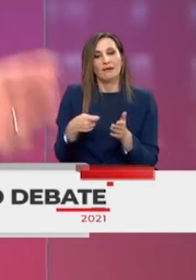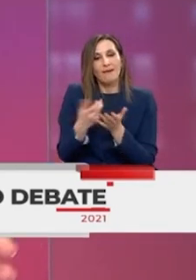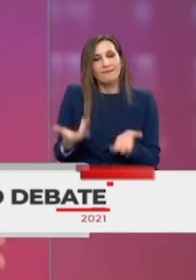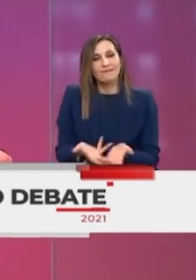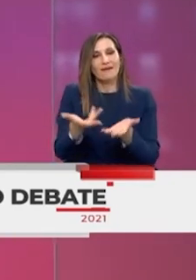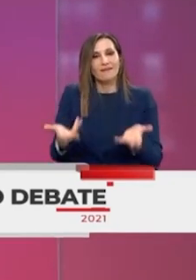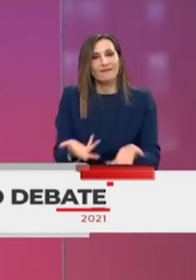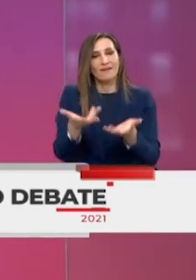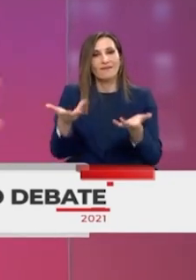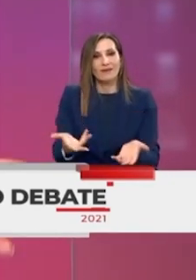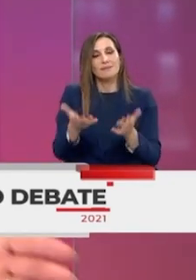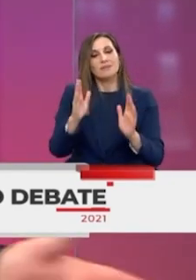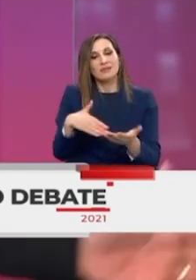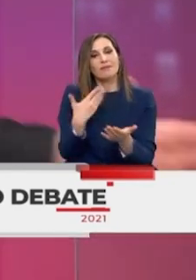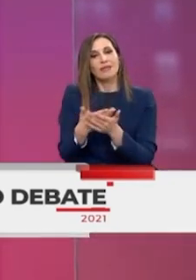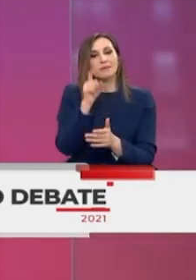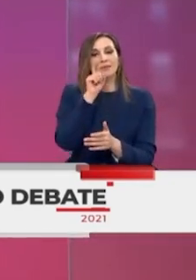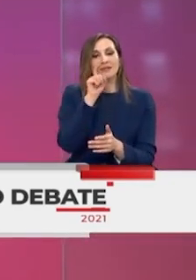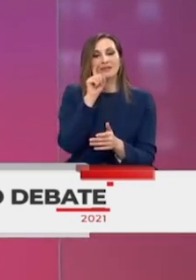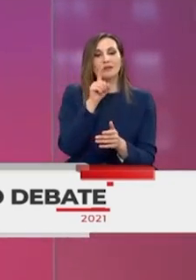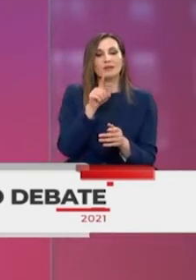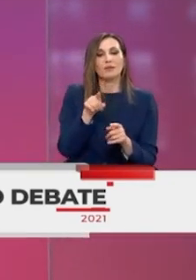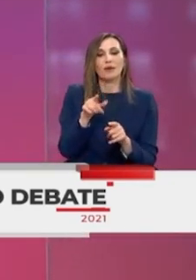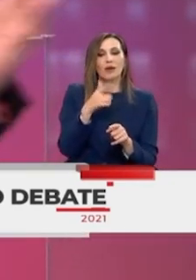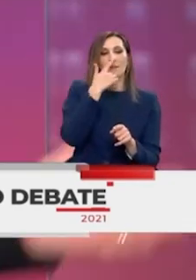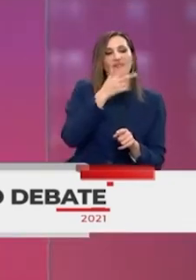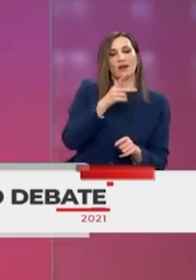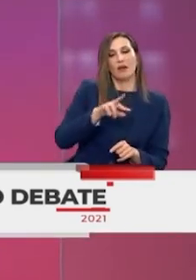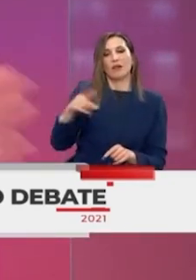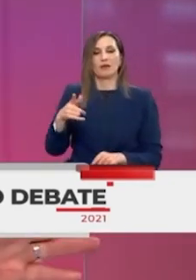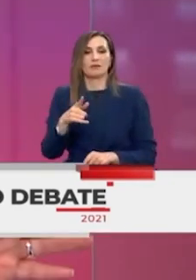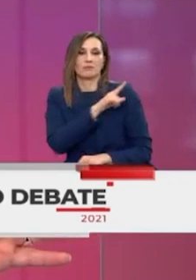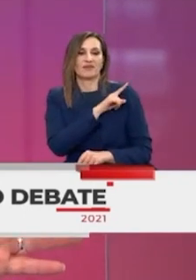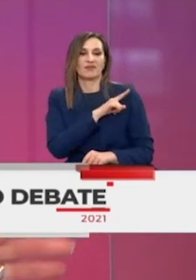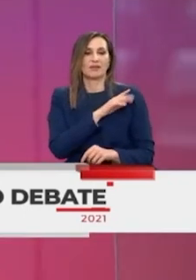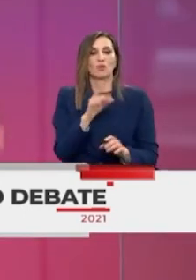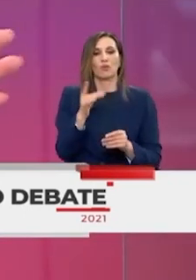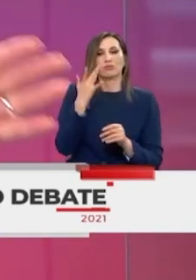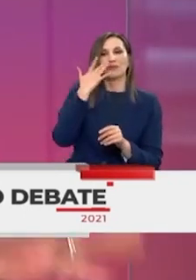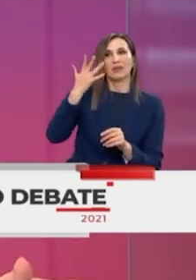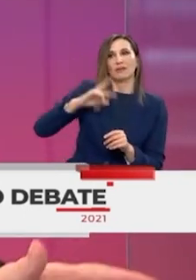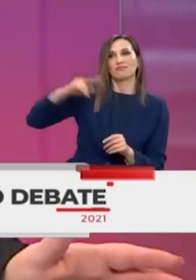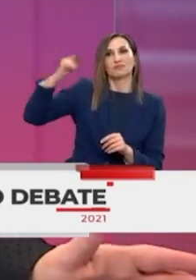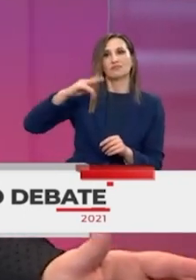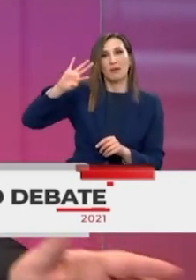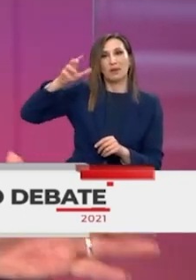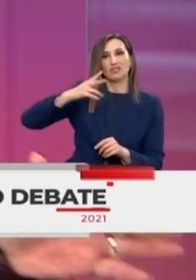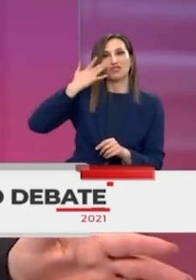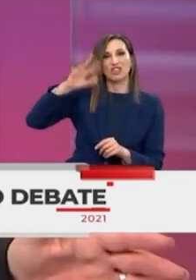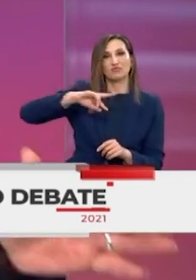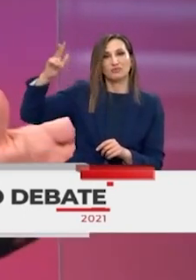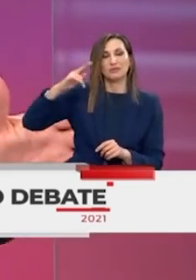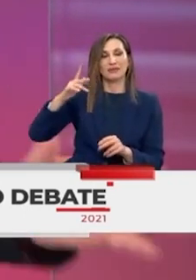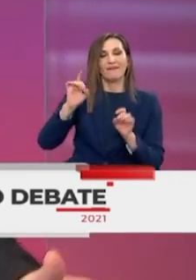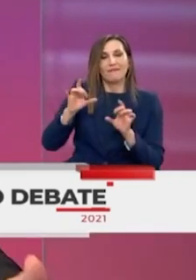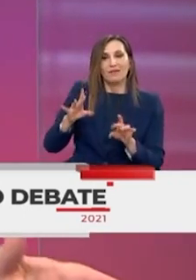incentivados, precisamos de garantir que eles não são desviados para os privados e que não são empurrados para a imigração, e esse é exatamente um dos